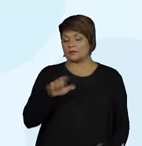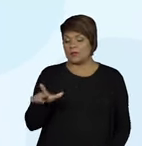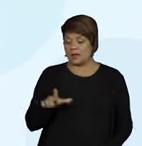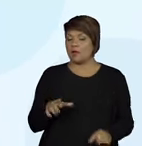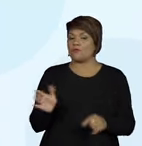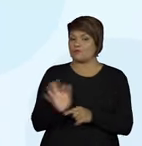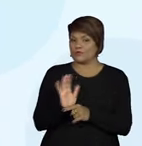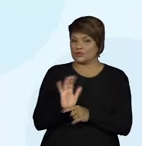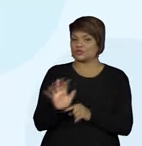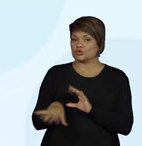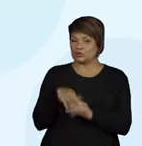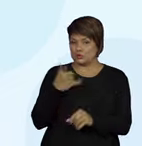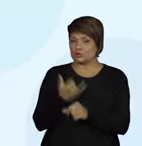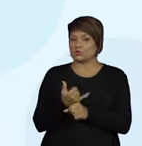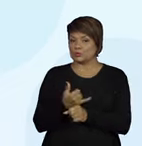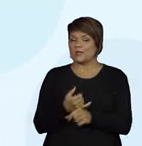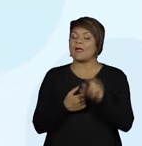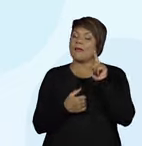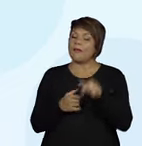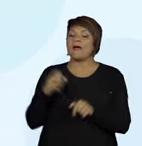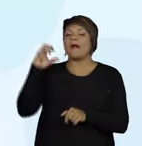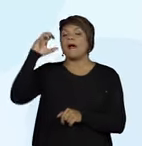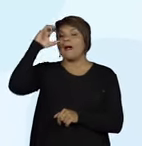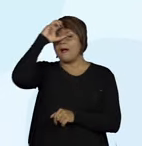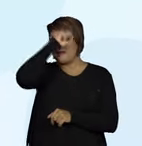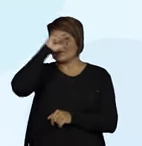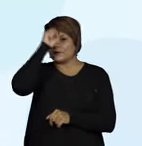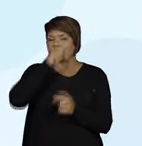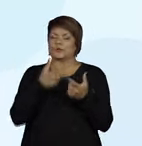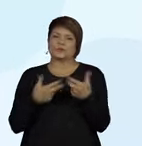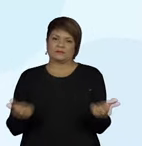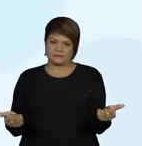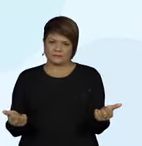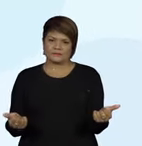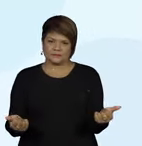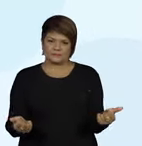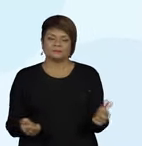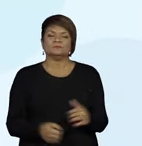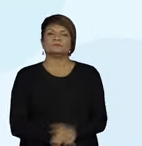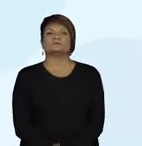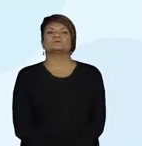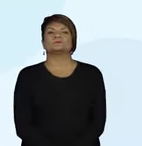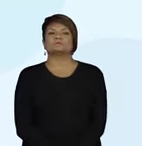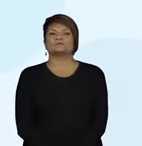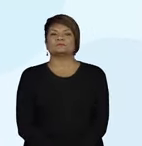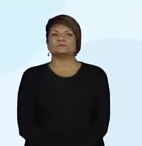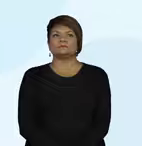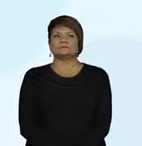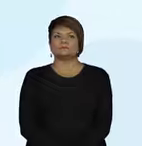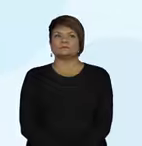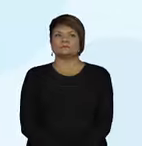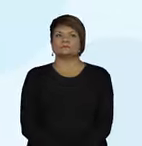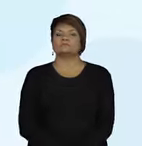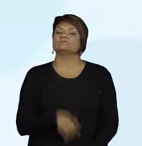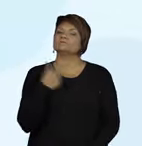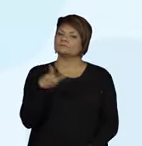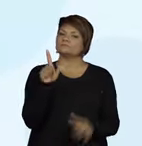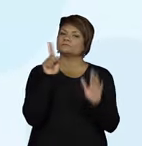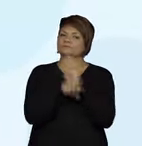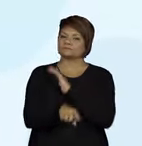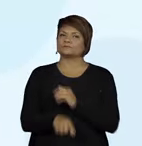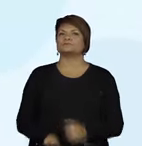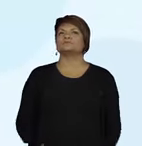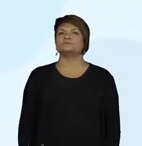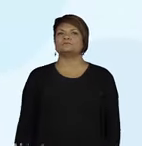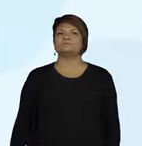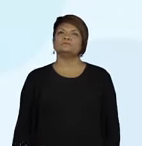é aprender coisas, tá bom? Muito bem. Agora vamos continuar? Próxima pergunta.